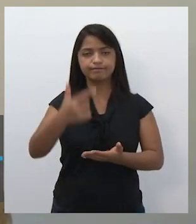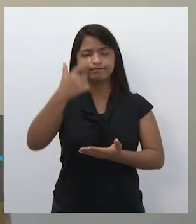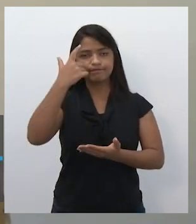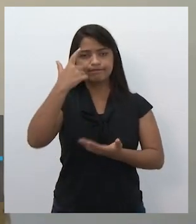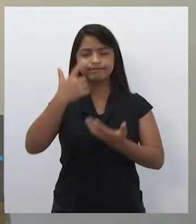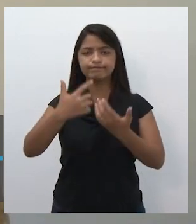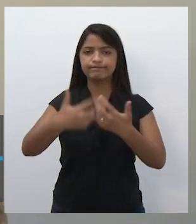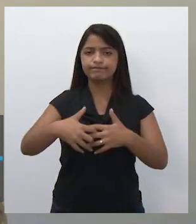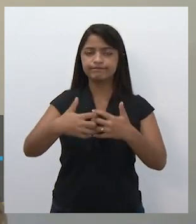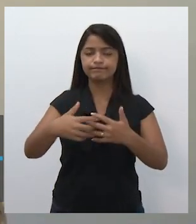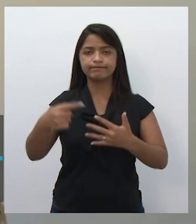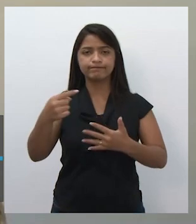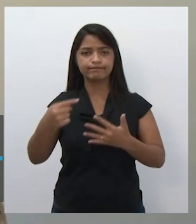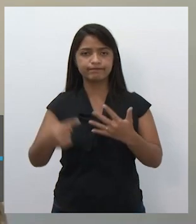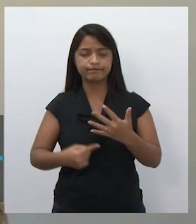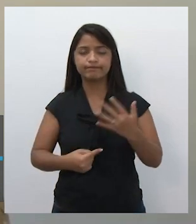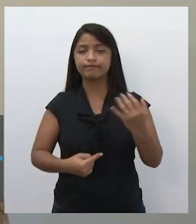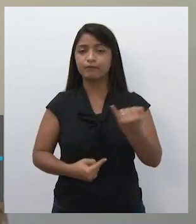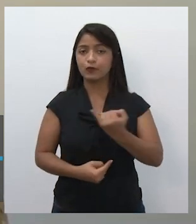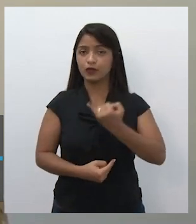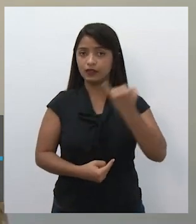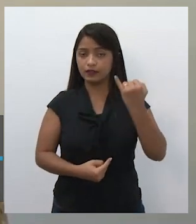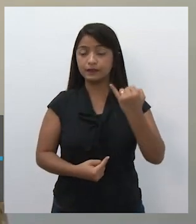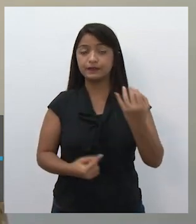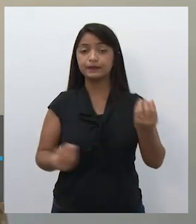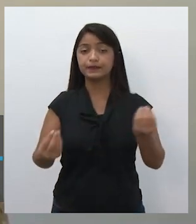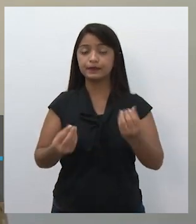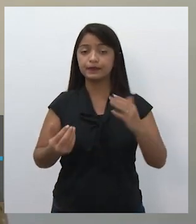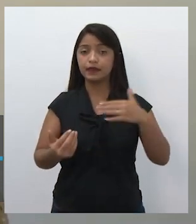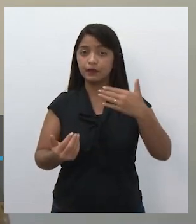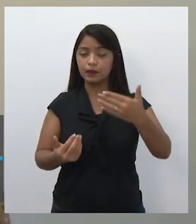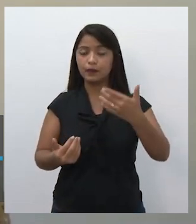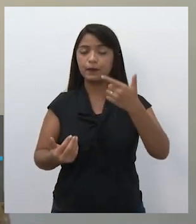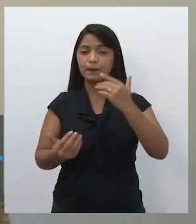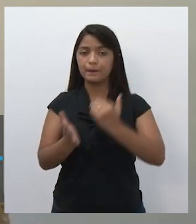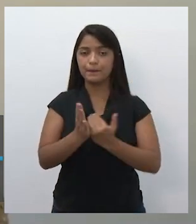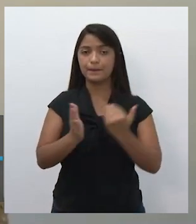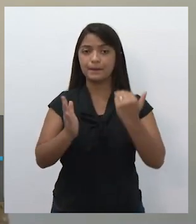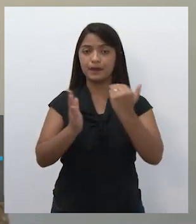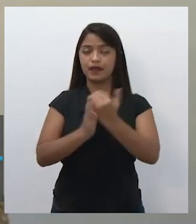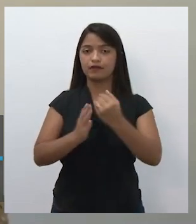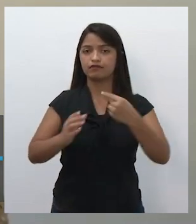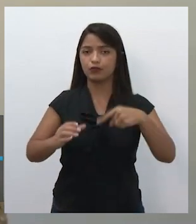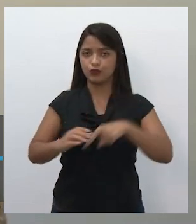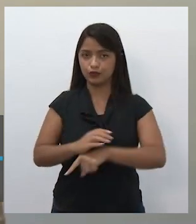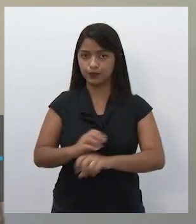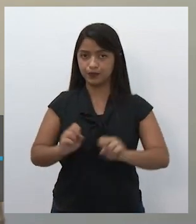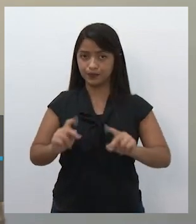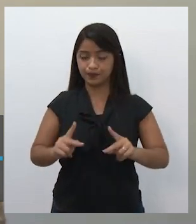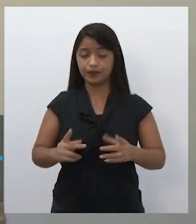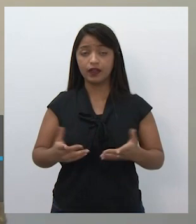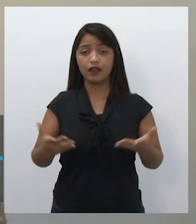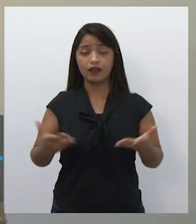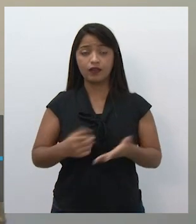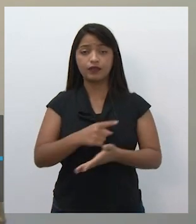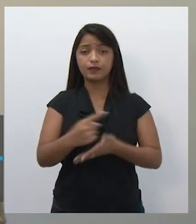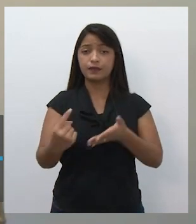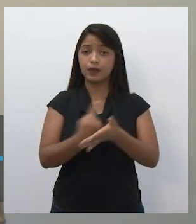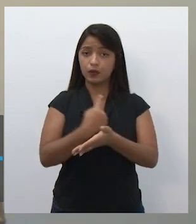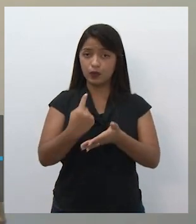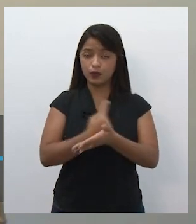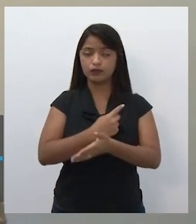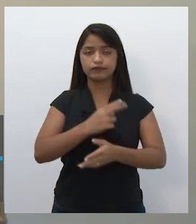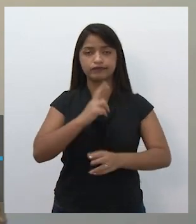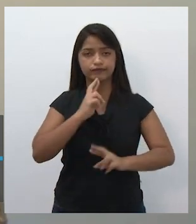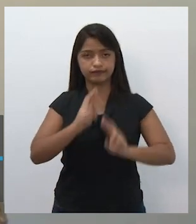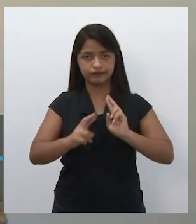em pontos importantes para mais tarde a gente aprofundar. Agora, então, a gente vai responder algumas perguntas, depois a gente vai fazer um